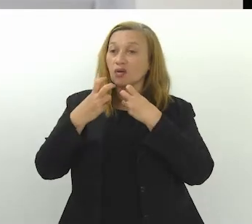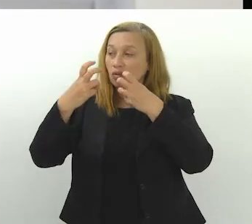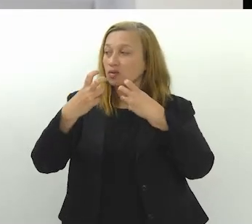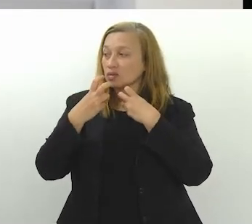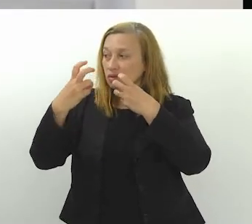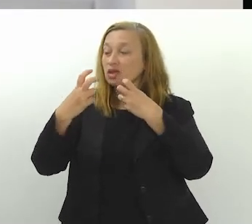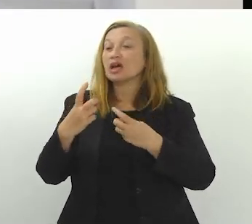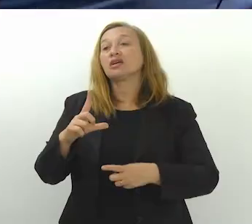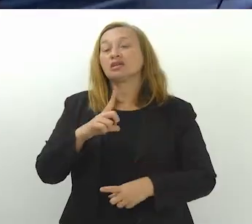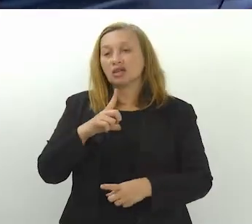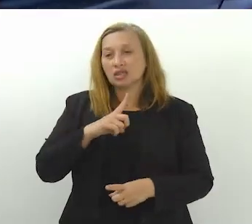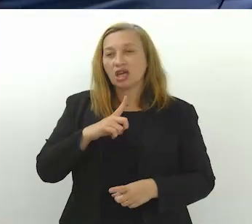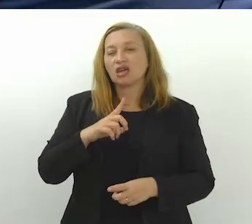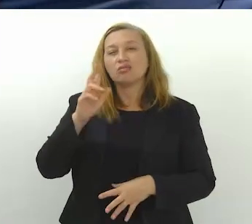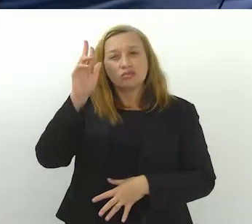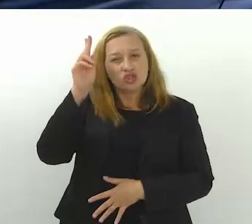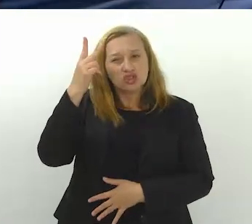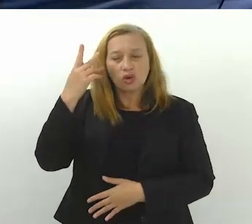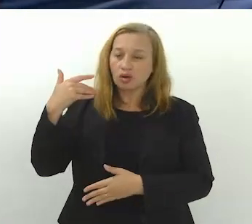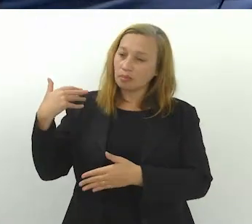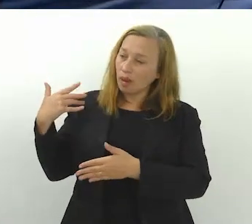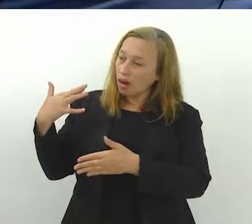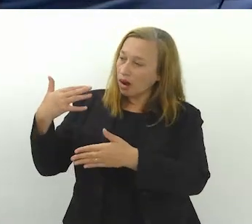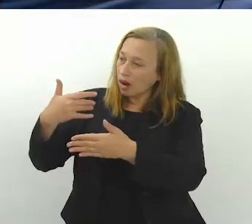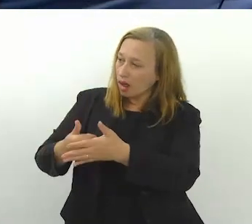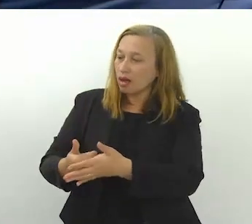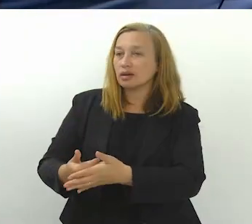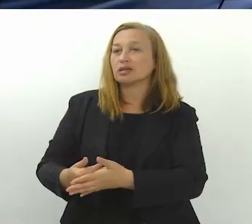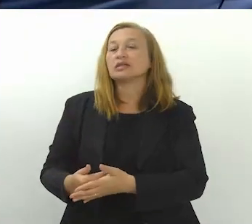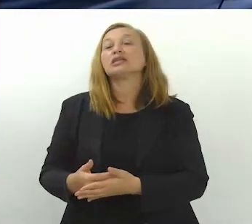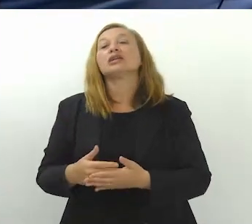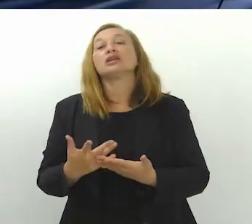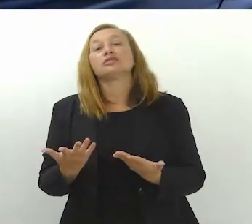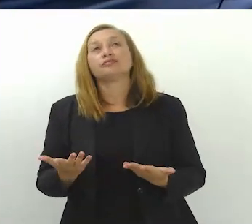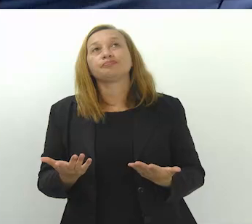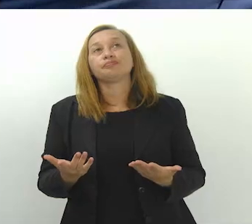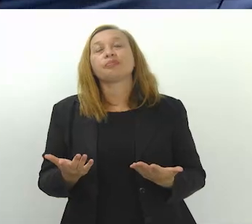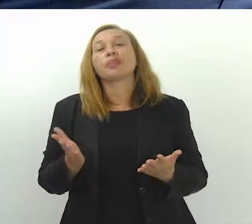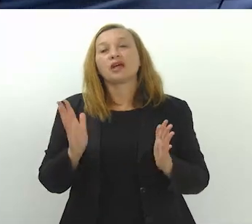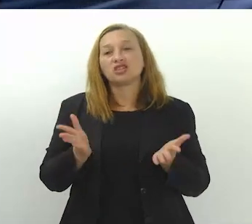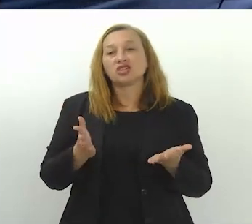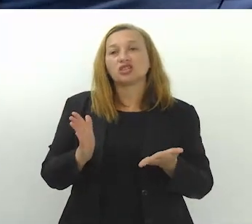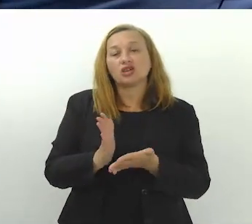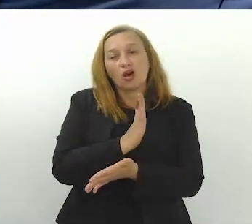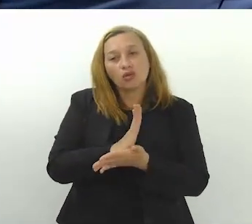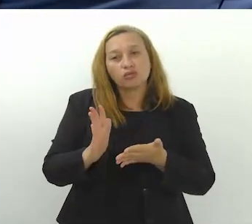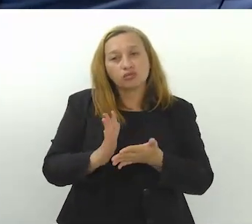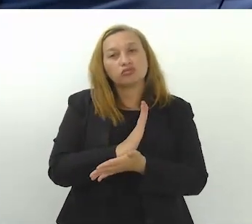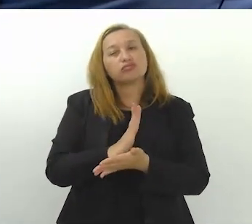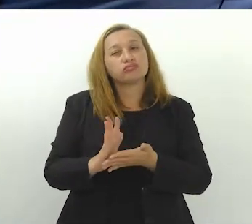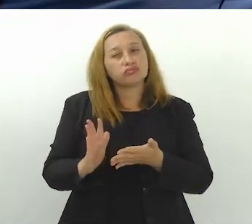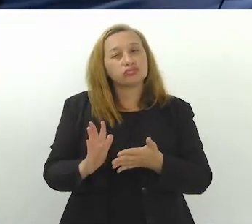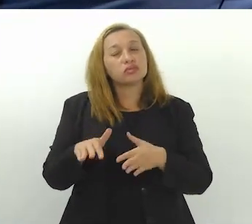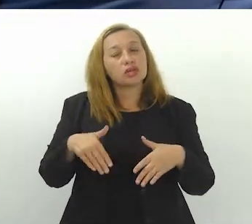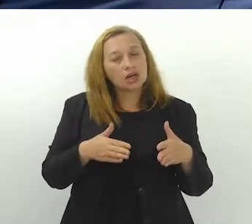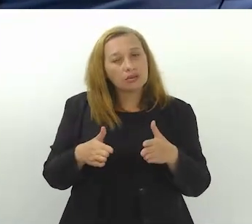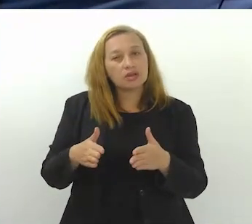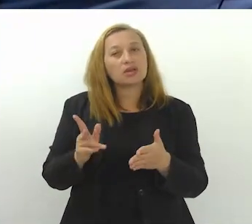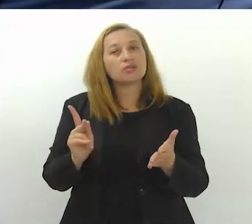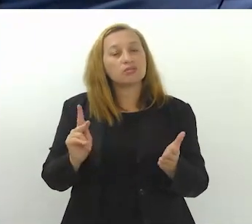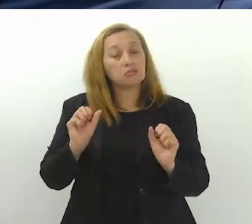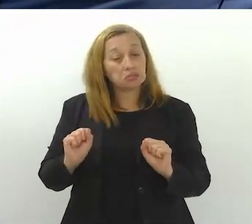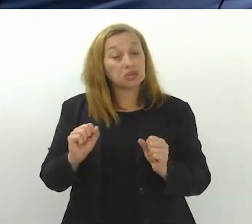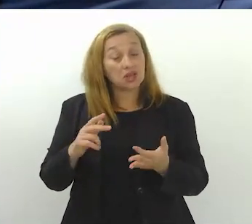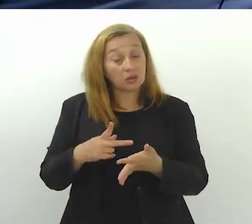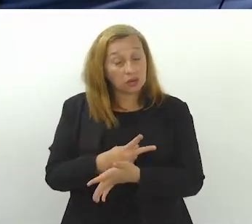cantos. Então, isso tem um histórico, né? Tendo esse histórico, né, a gente já tinha alguns indicativos de que